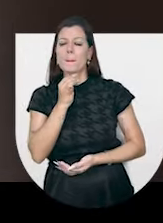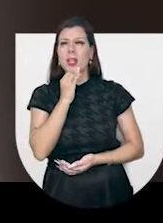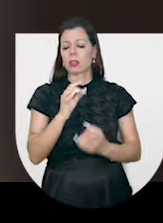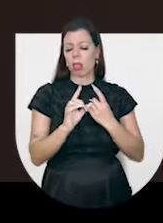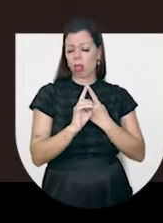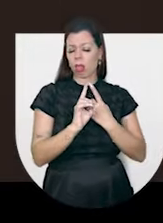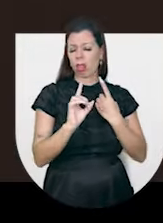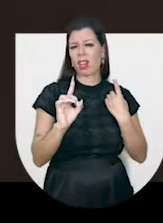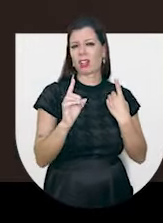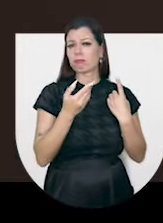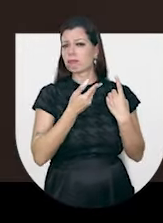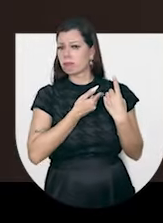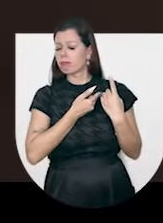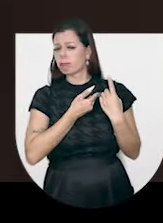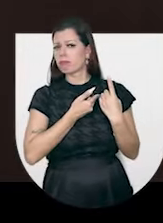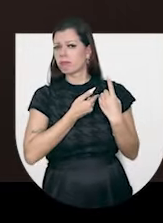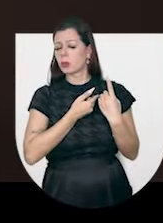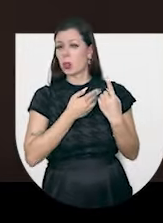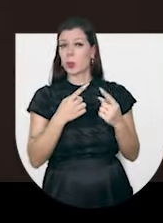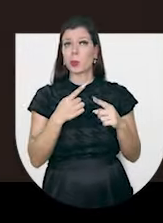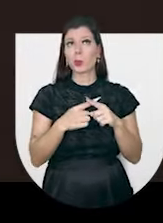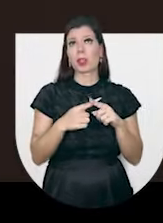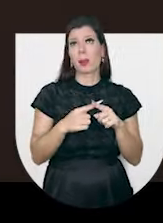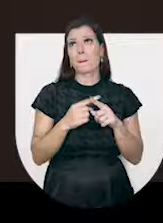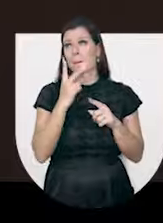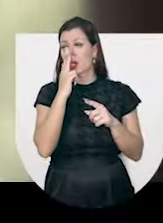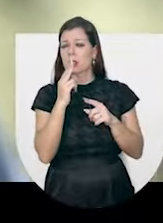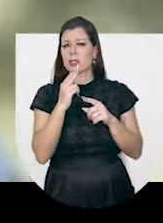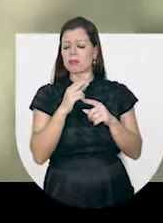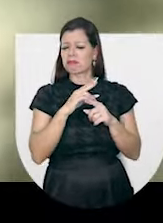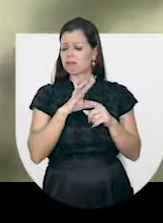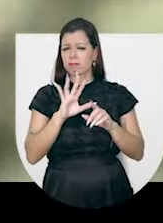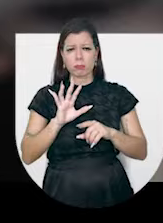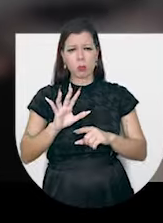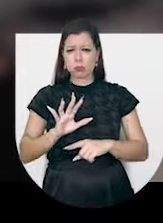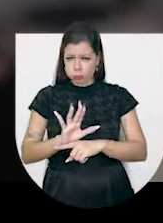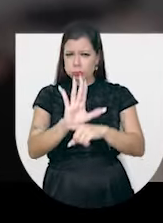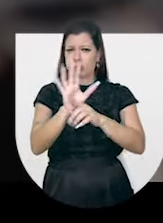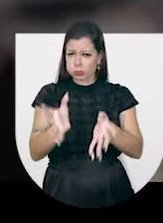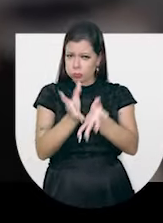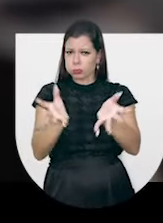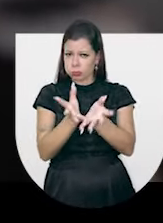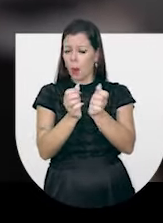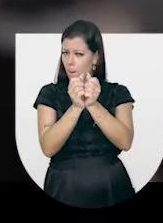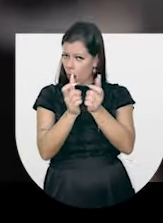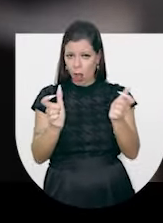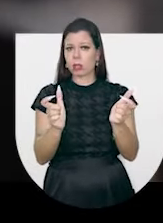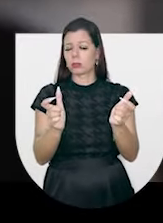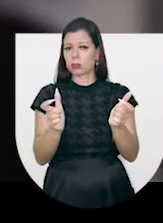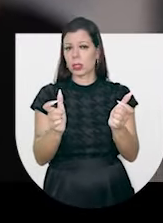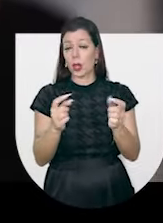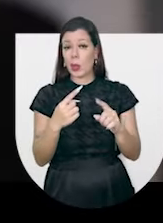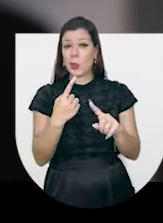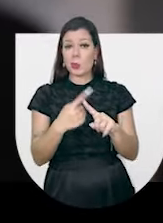Eu já perdi altos artesãos, amigos, que me incentivaram também a